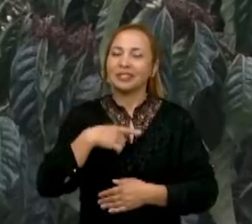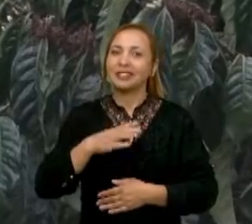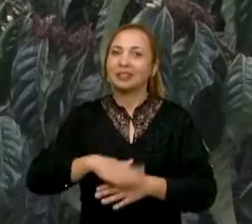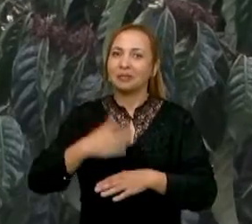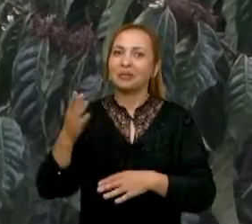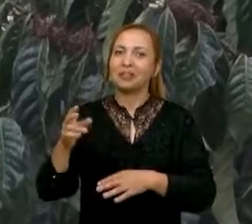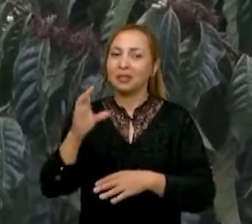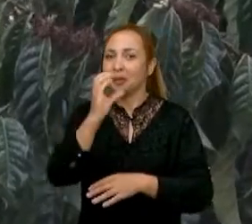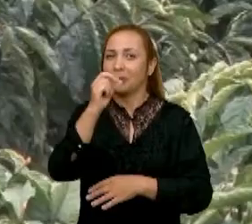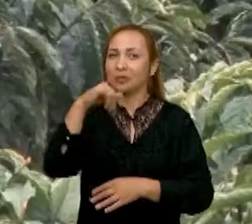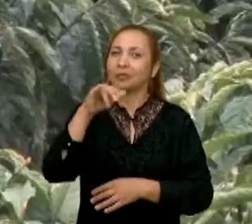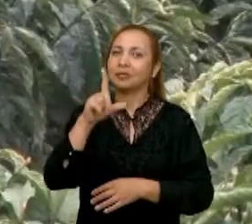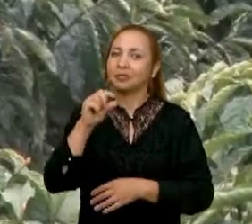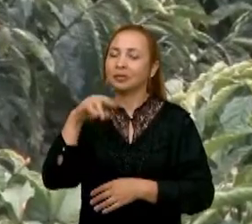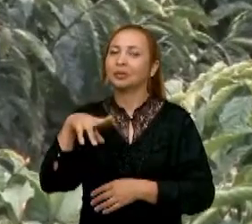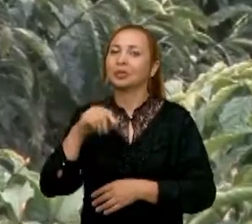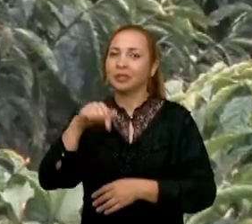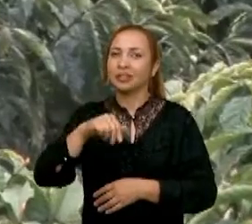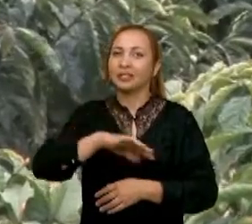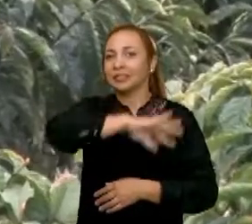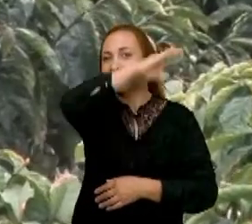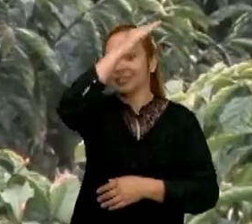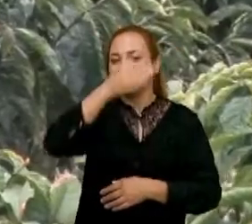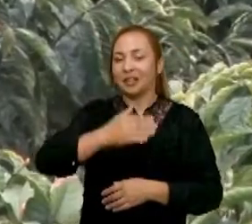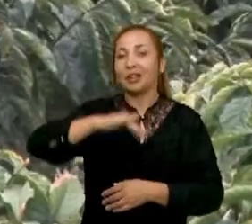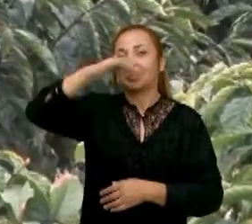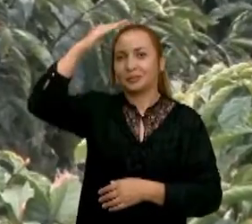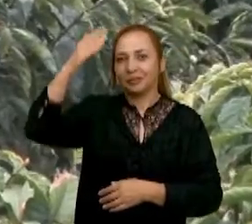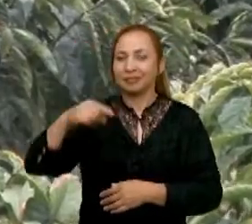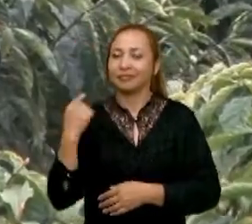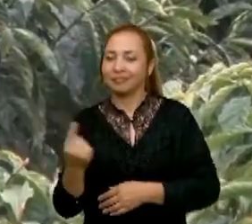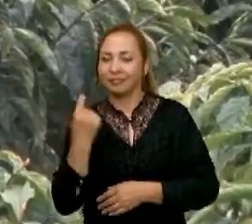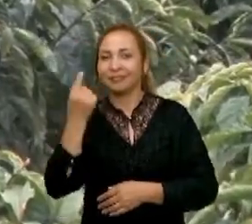até grande do conilon aqui nessas regiões de Chapada, nossa, aqui as Chapadas Altas